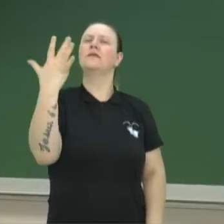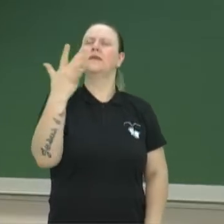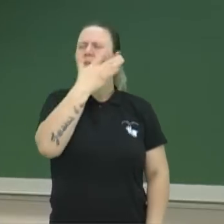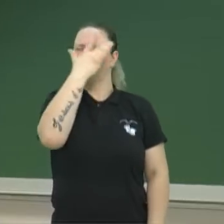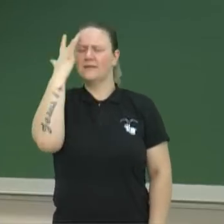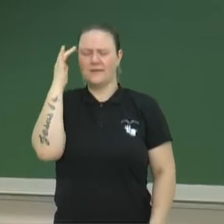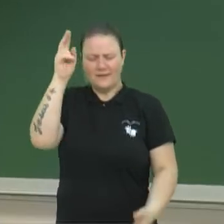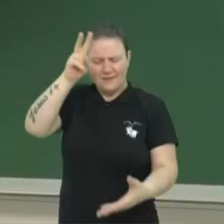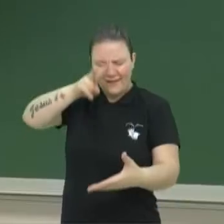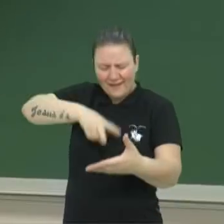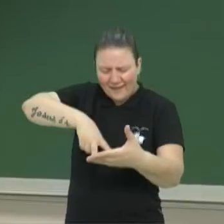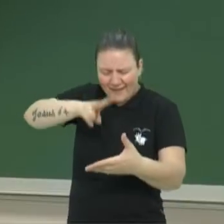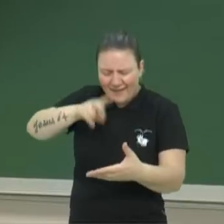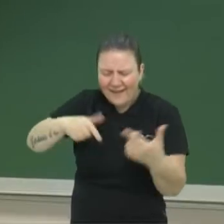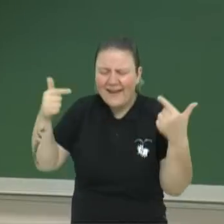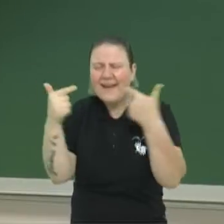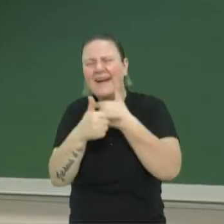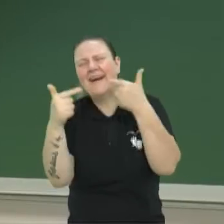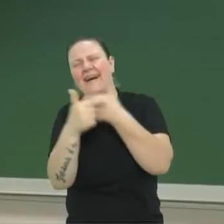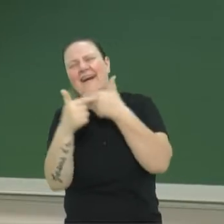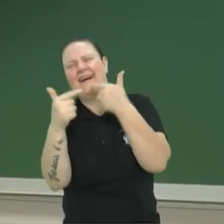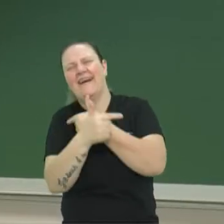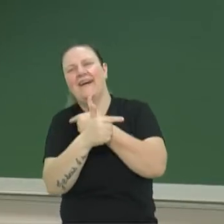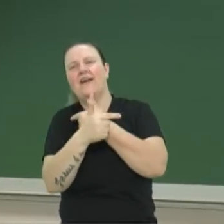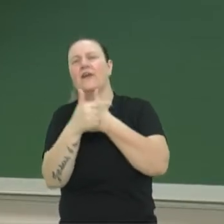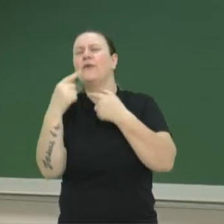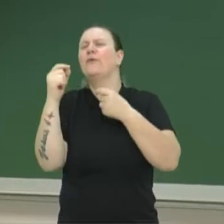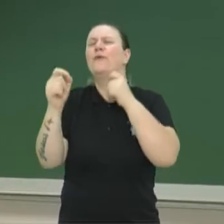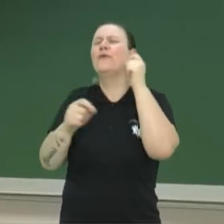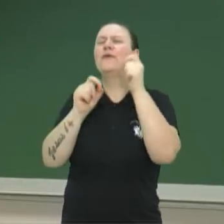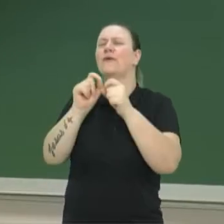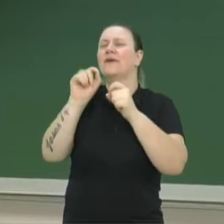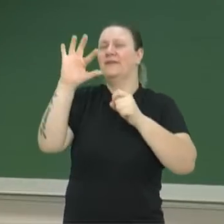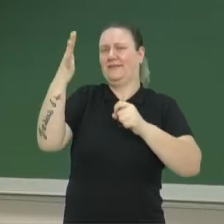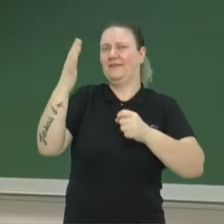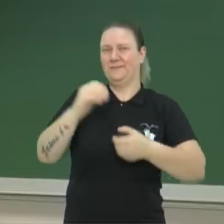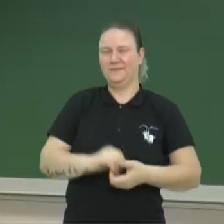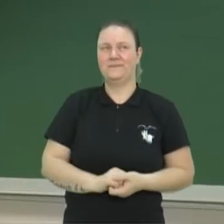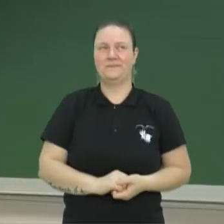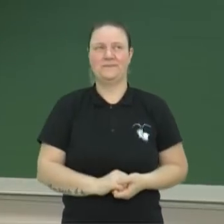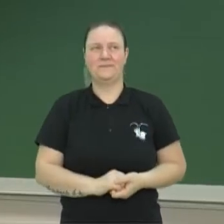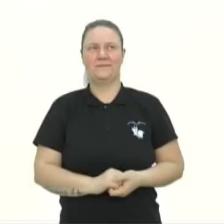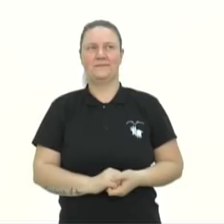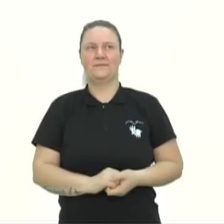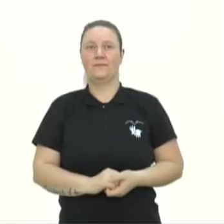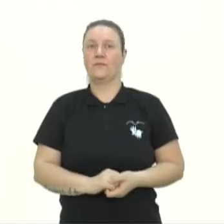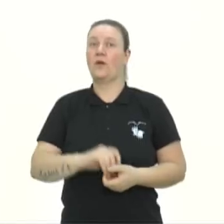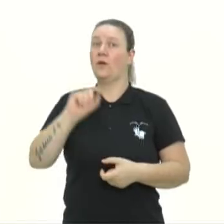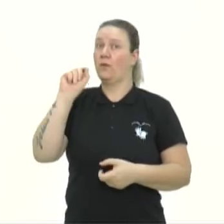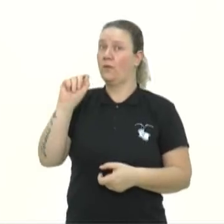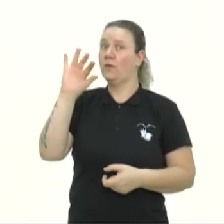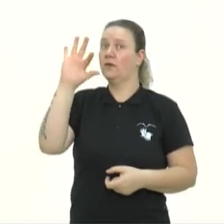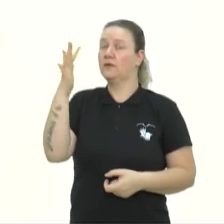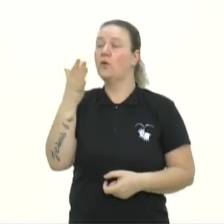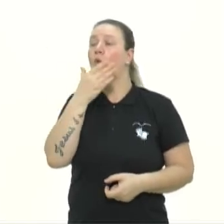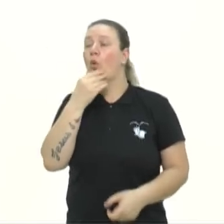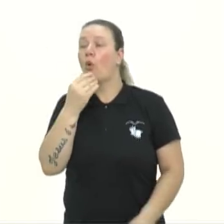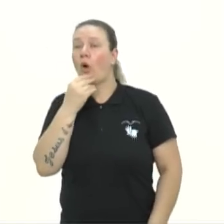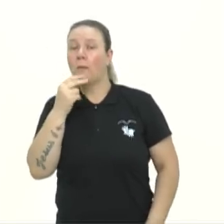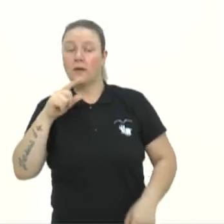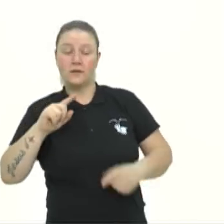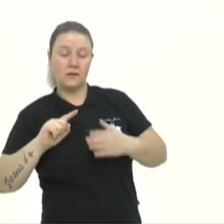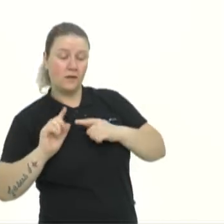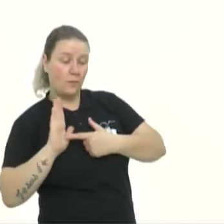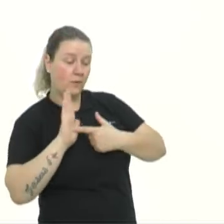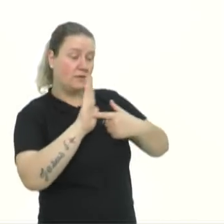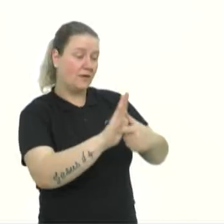humor no leitor ou ouvinte do caso? Qual será esse fato? Vejamos. O fato de o caboclo ter